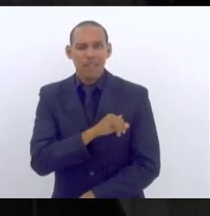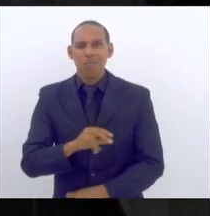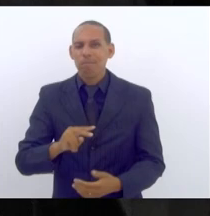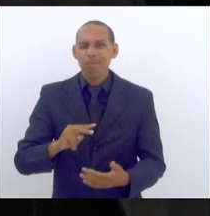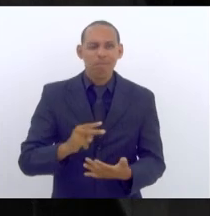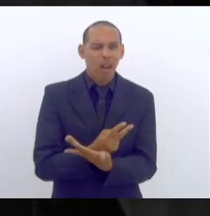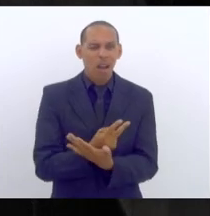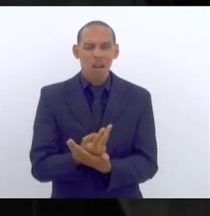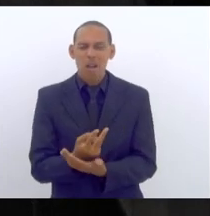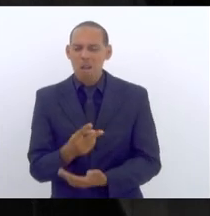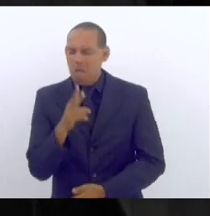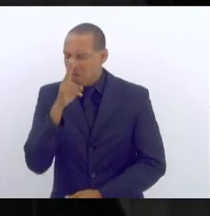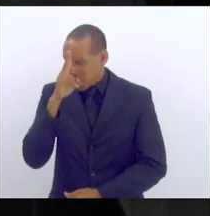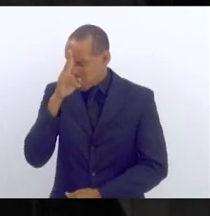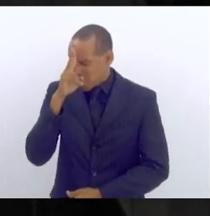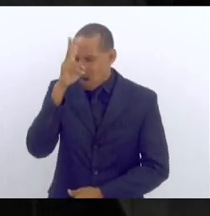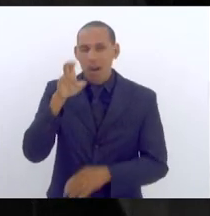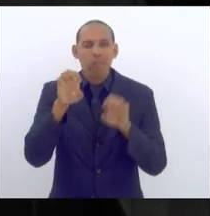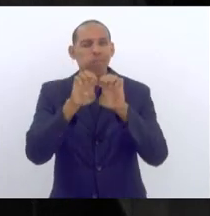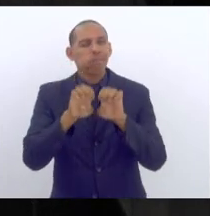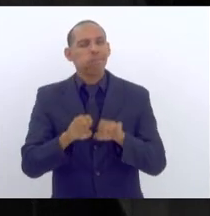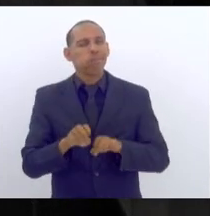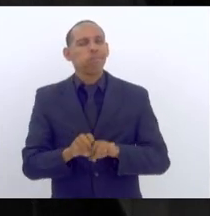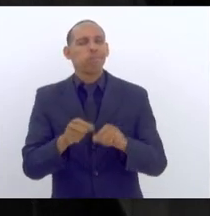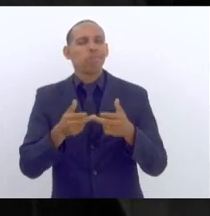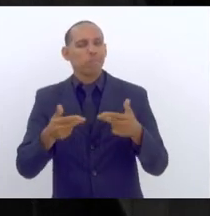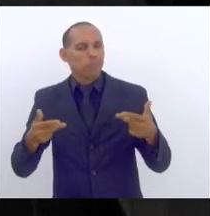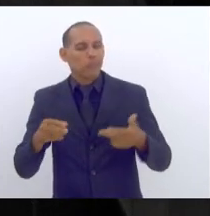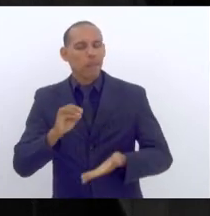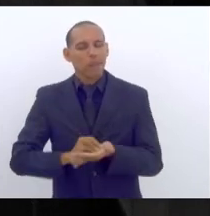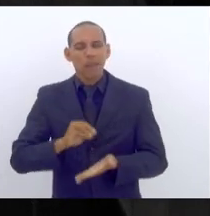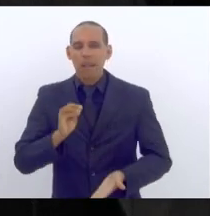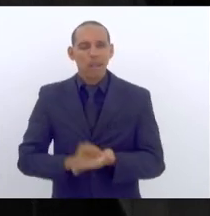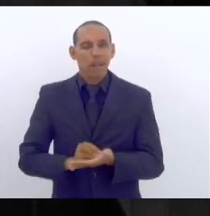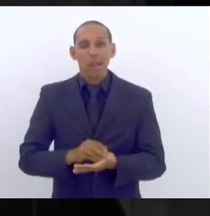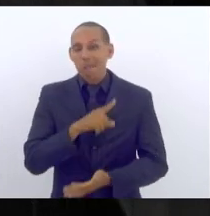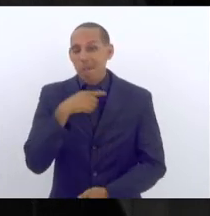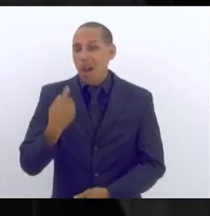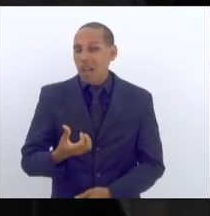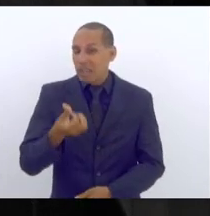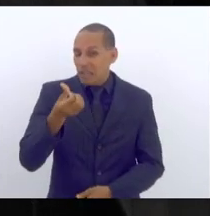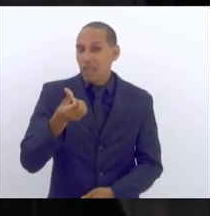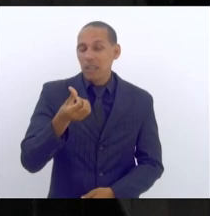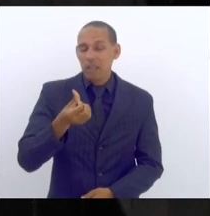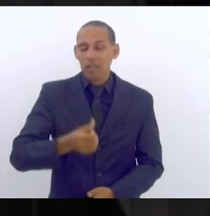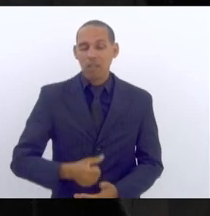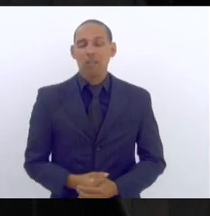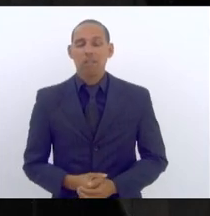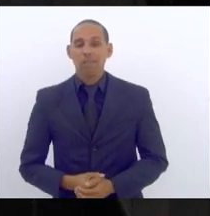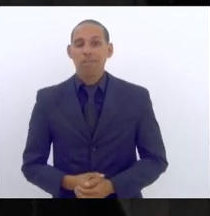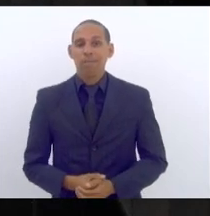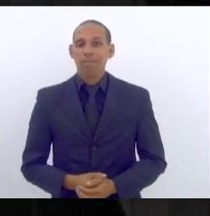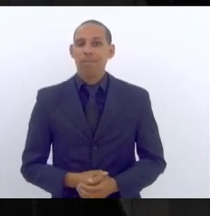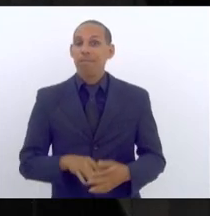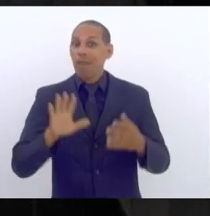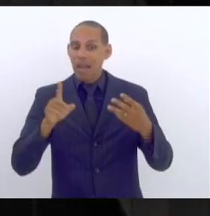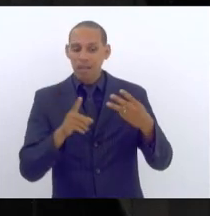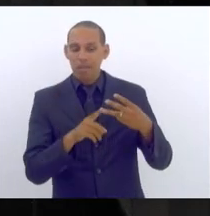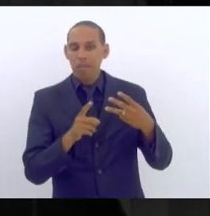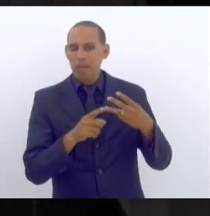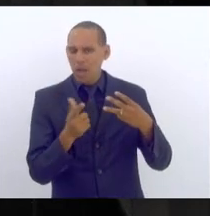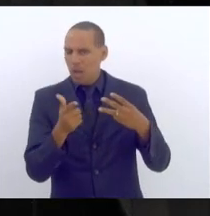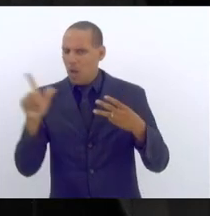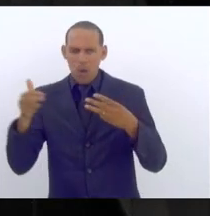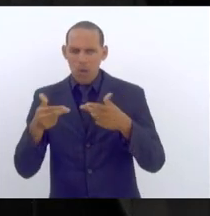sua violência e a falta de infraestrutura seis mortes mas o tema